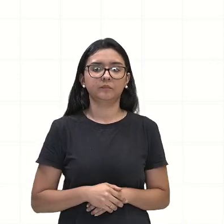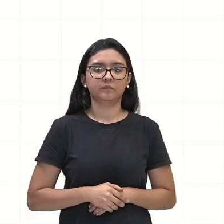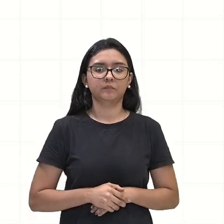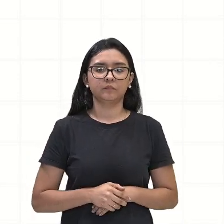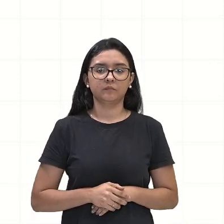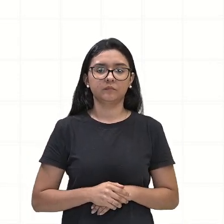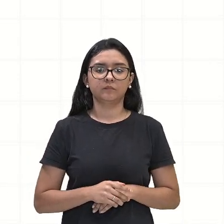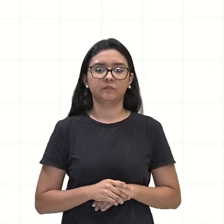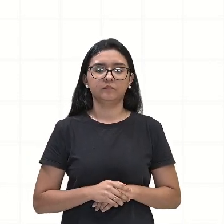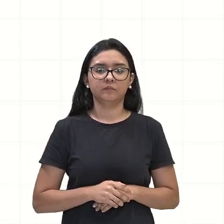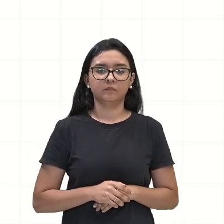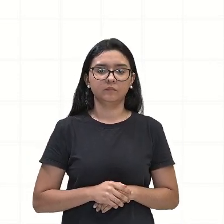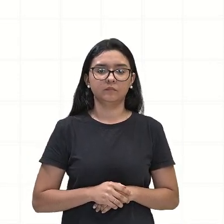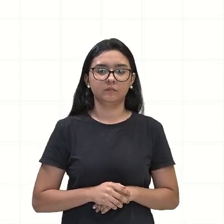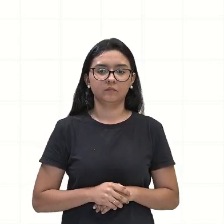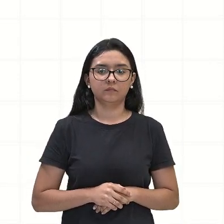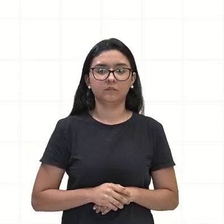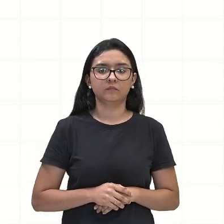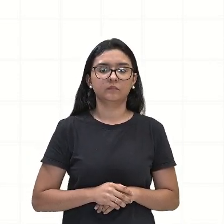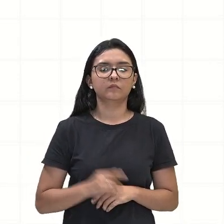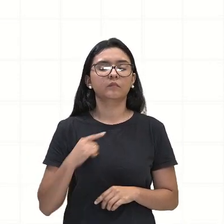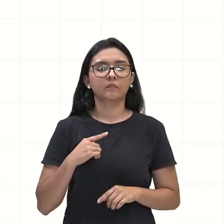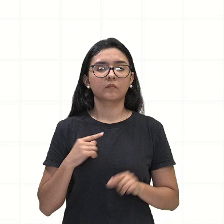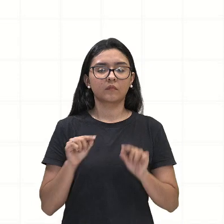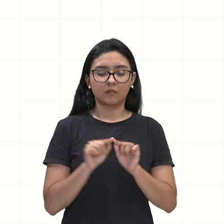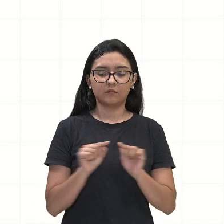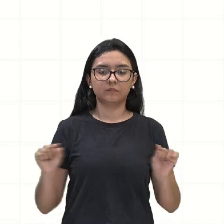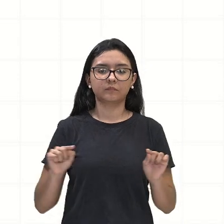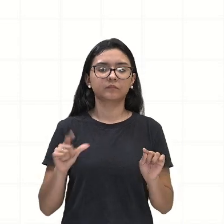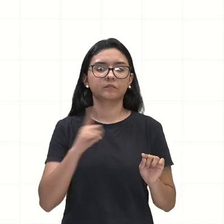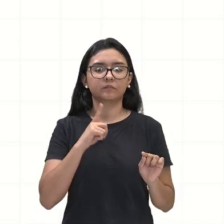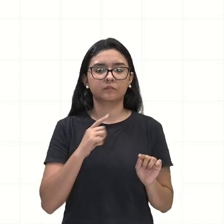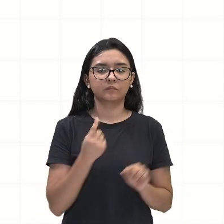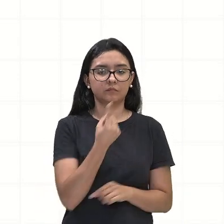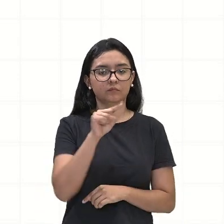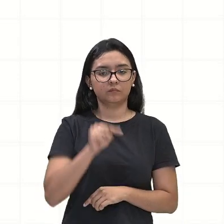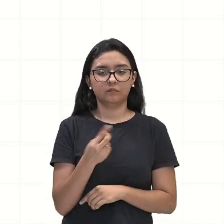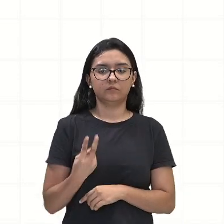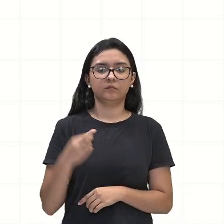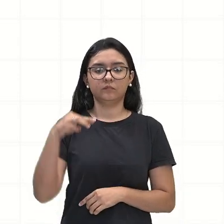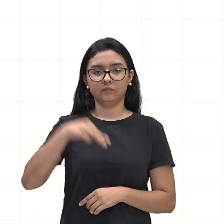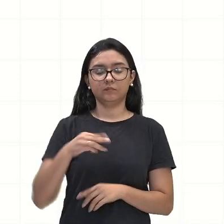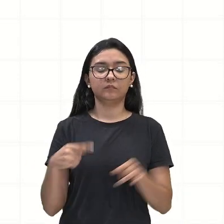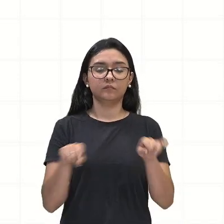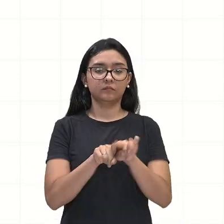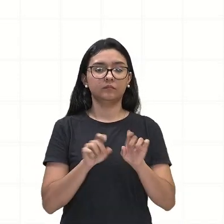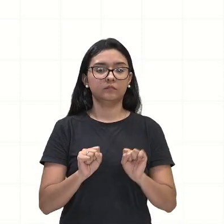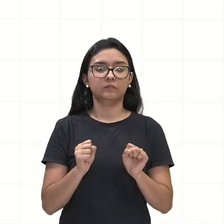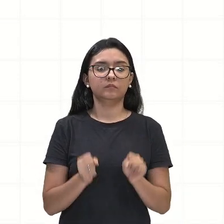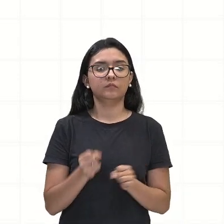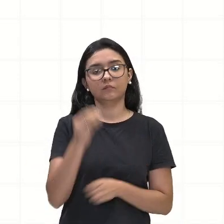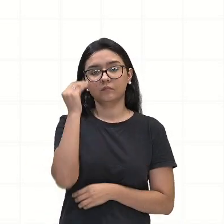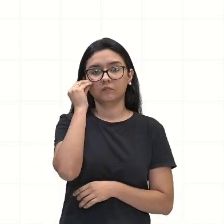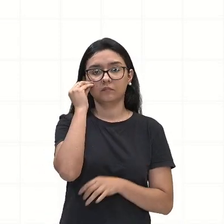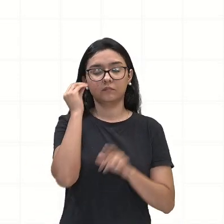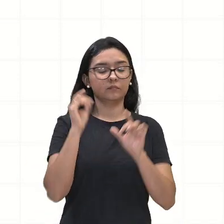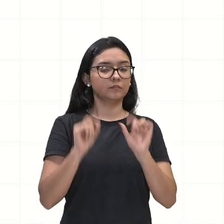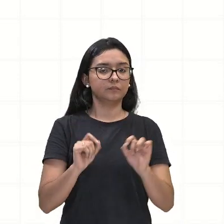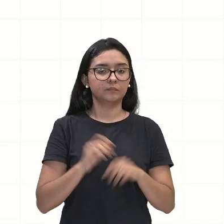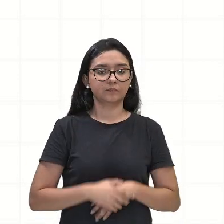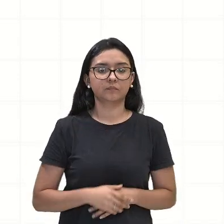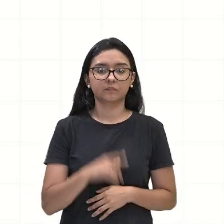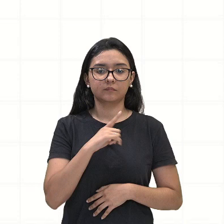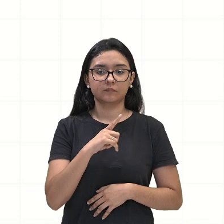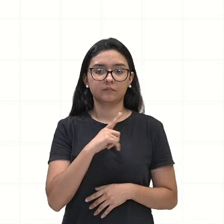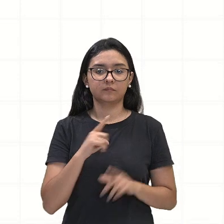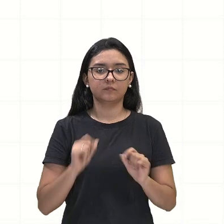ponto L mede 1,2 metros. Correto? E aí, ó, eu posso observar que aqui mede